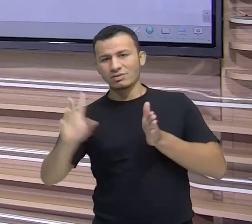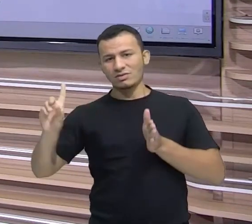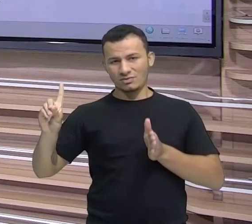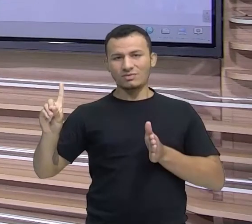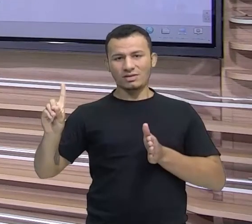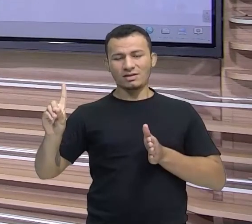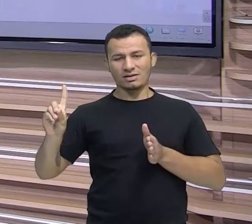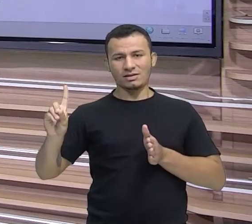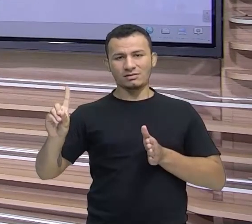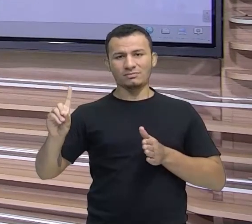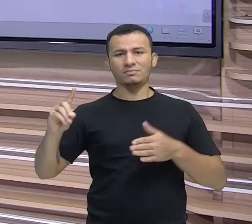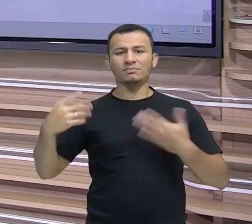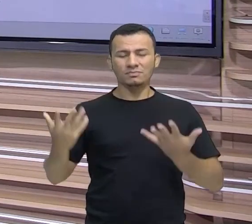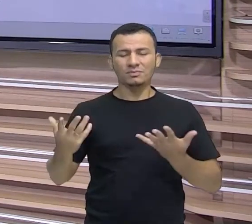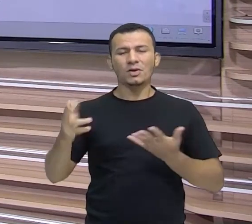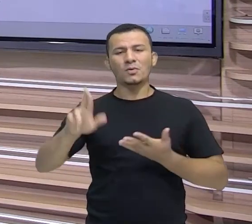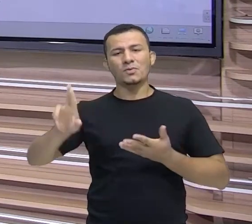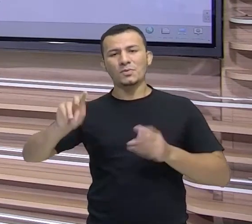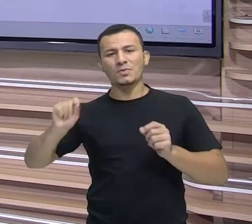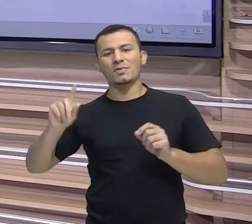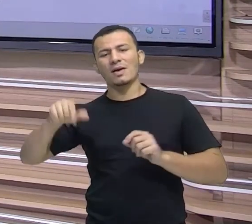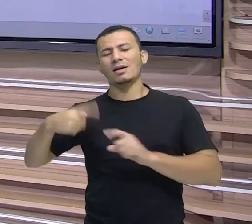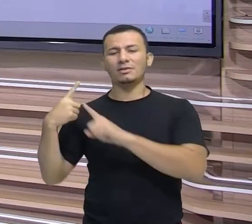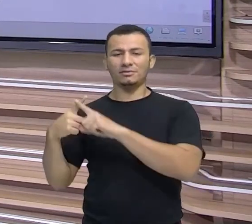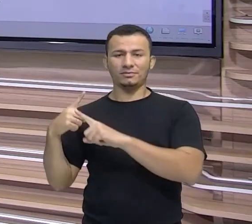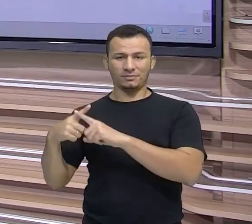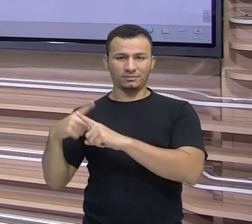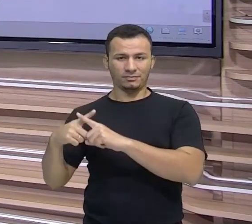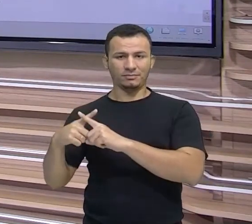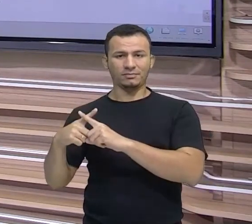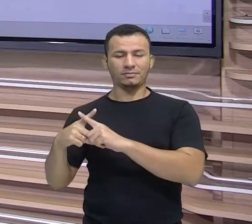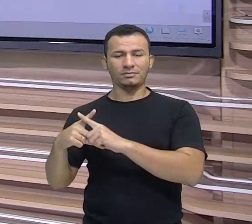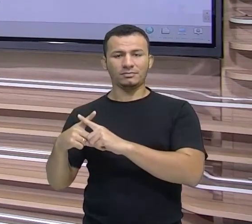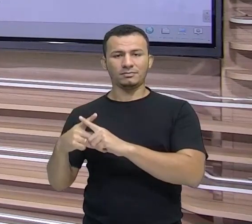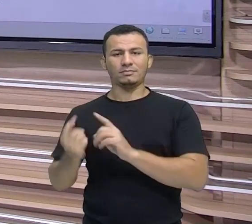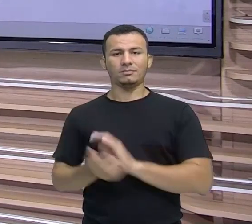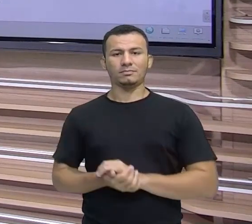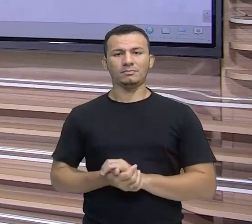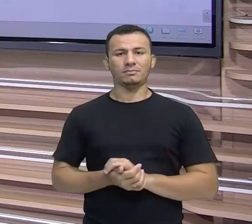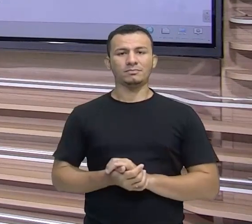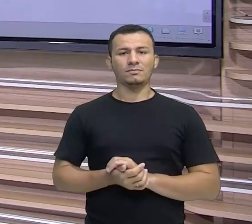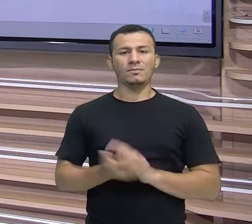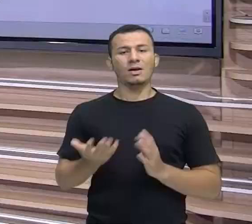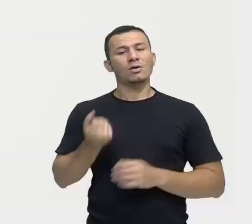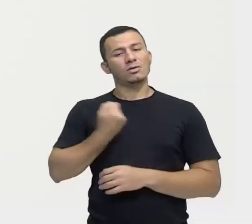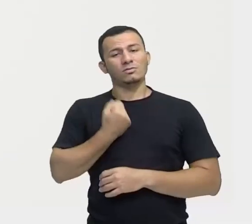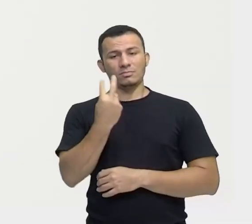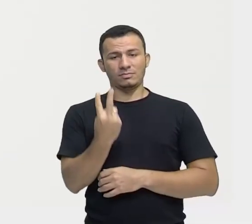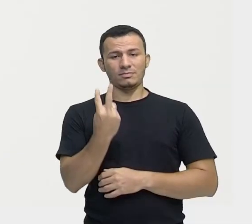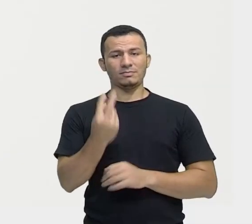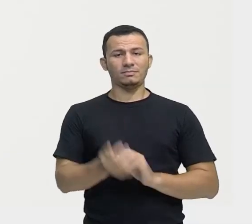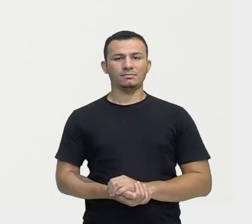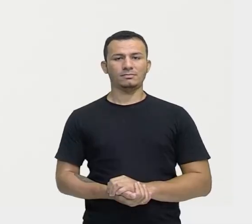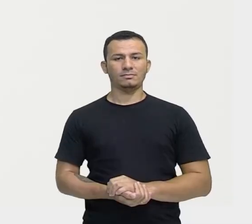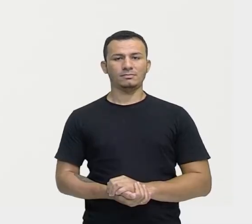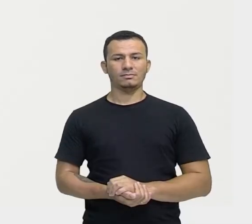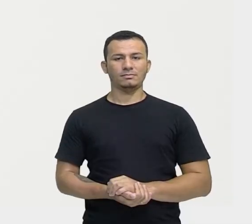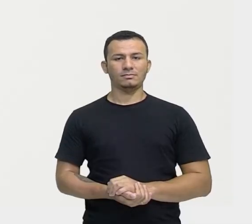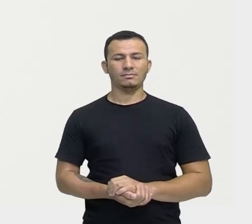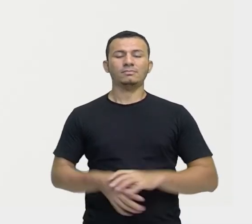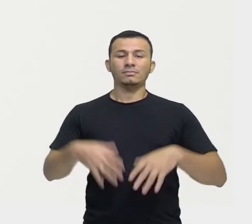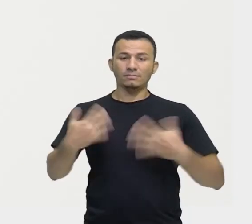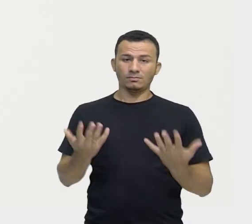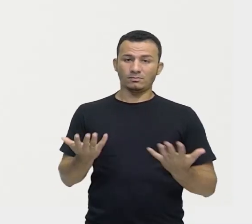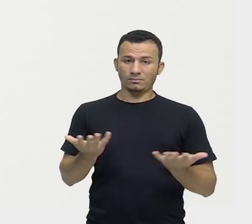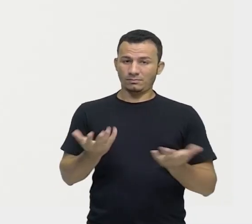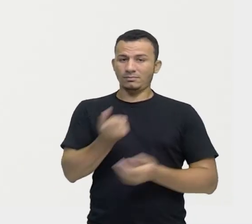direita. Logo, ele teve que fazer o quê? Multiplicar, tá certo? Vamos agora ao nosso problema número 2. Bom,